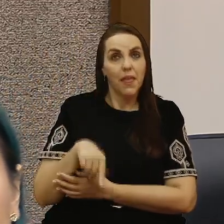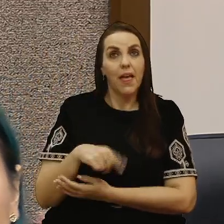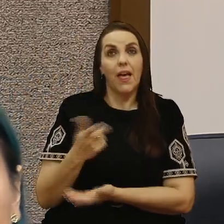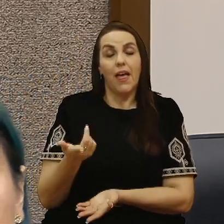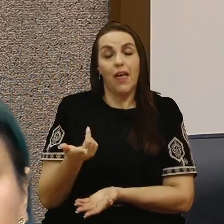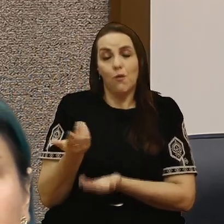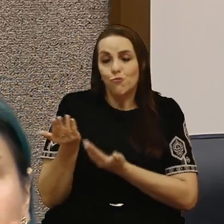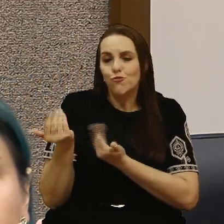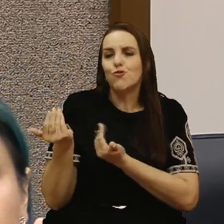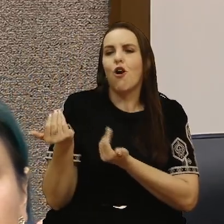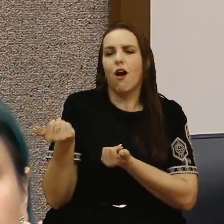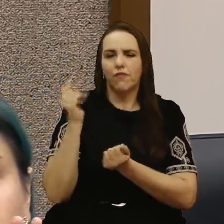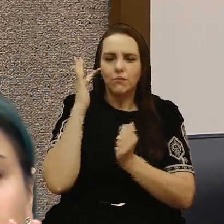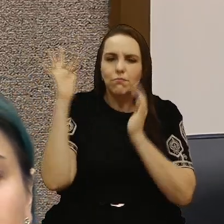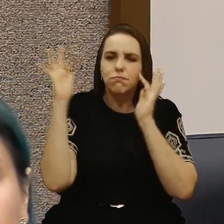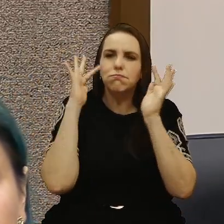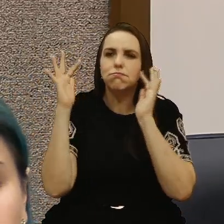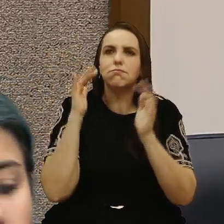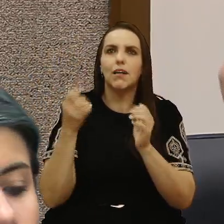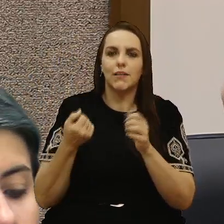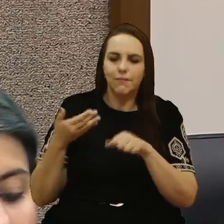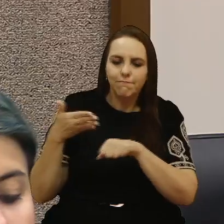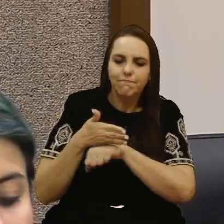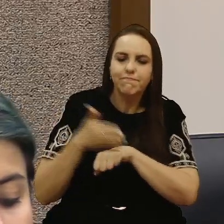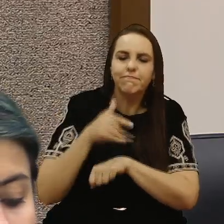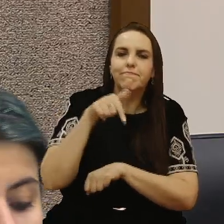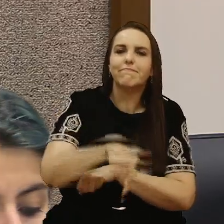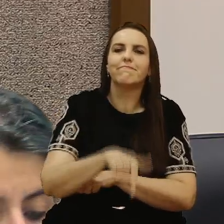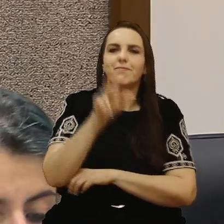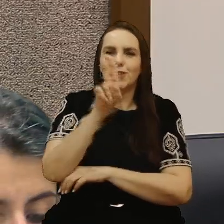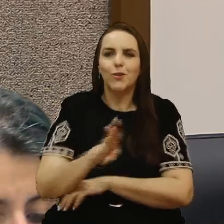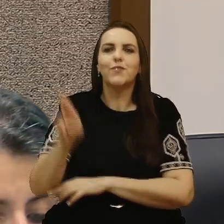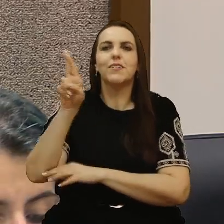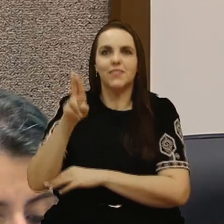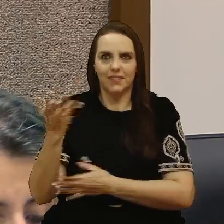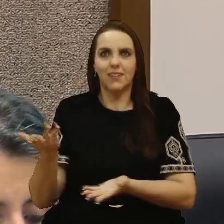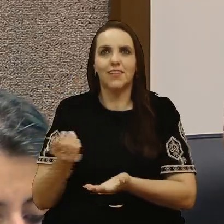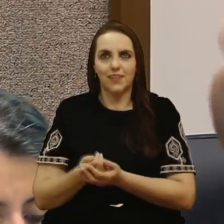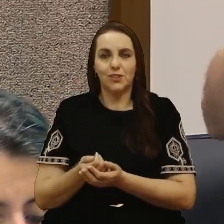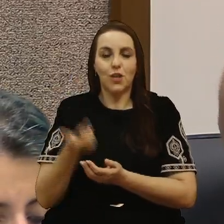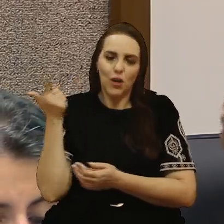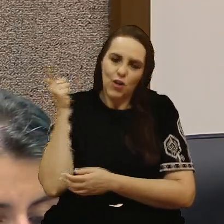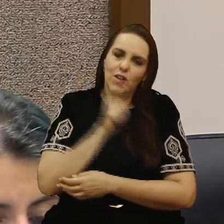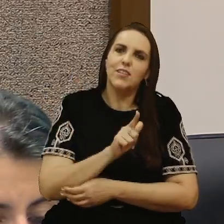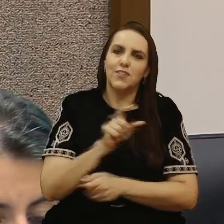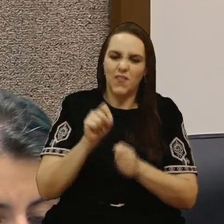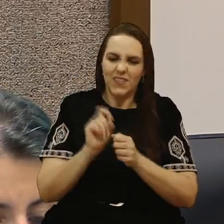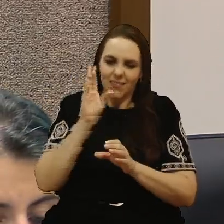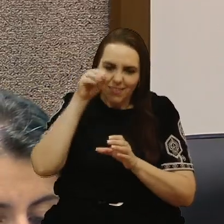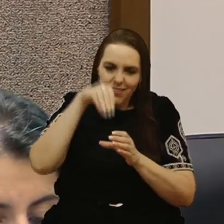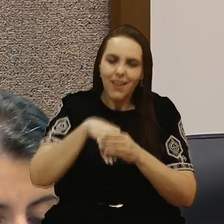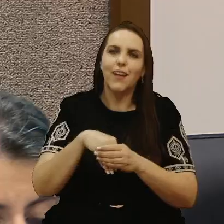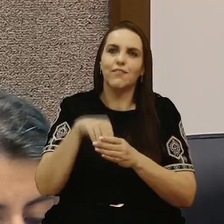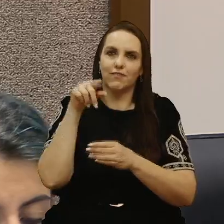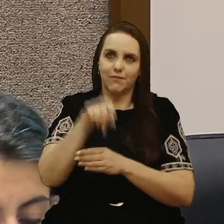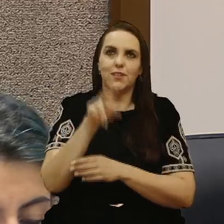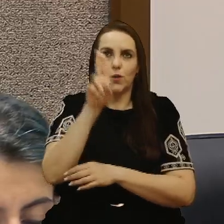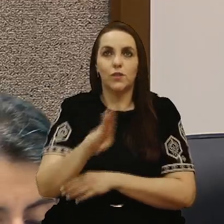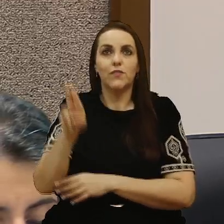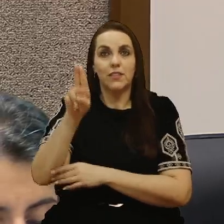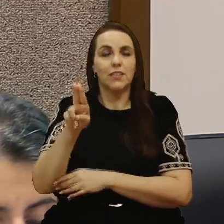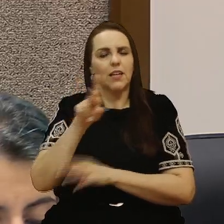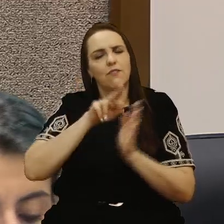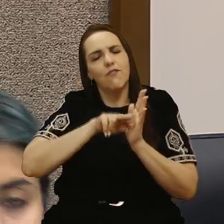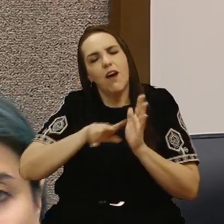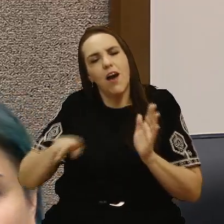uma juventude que sonhava em ingressar na universidade, e mais do que ingressar na universidade, vereador Lucas, conseguiu realizar dentro da universidade diversos dos seus